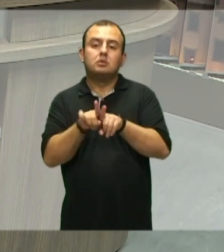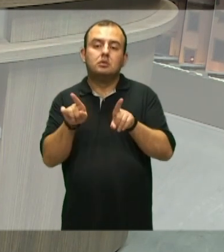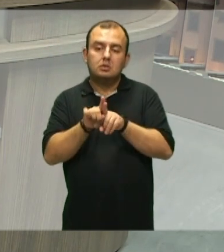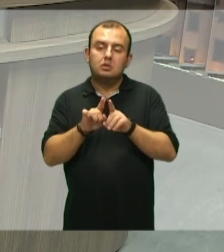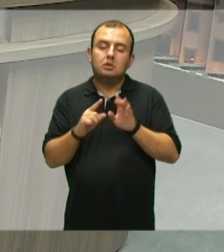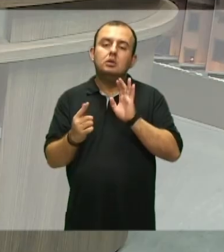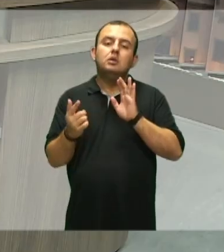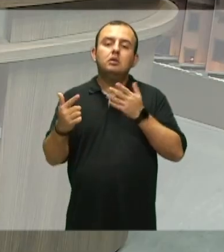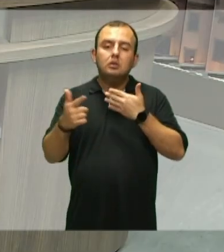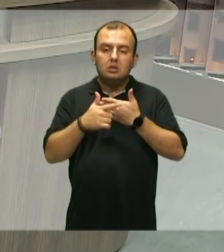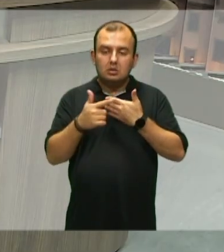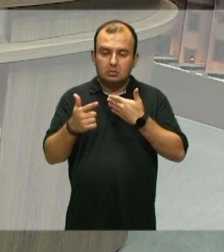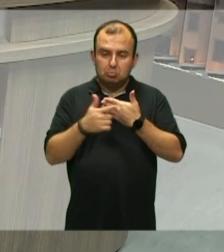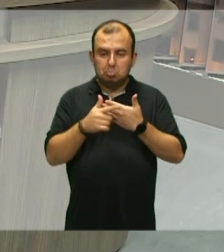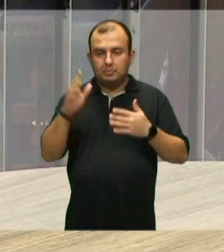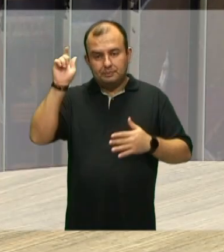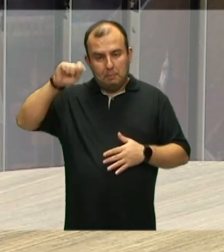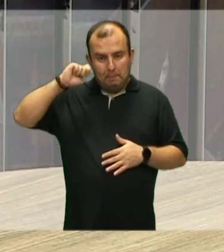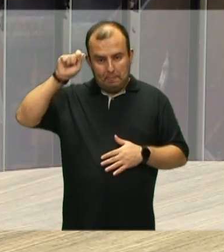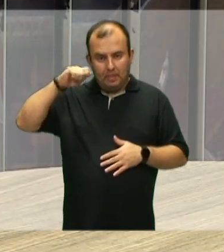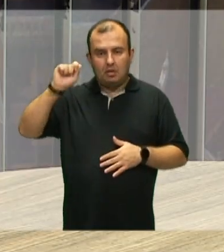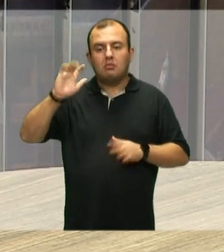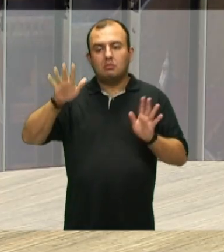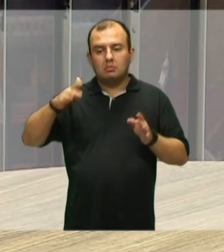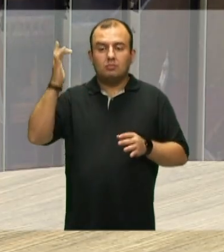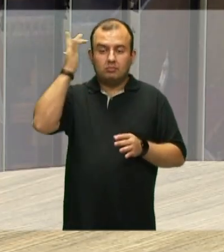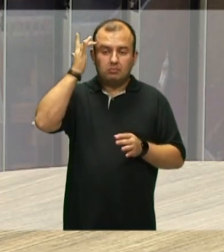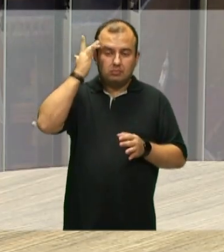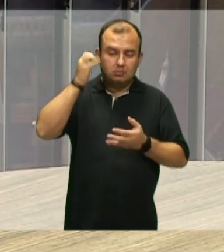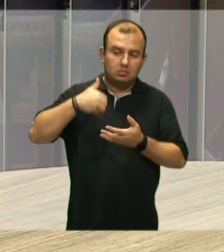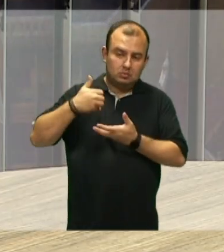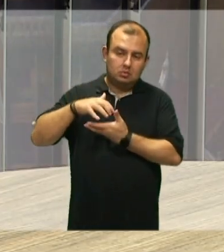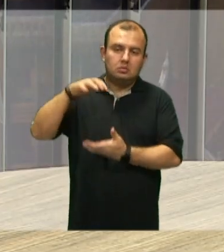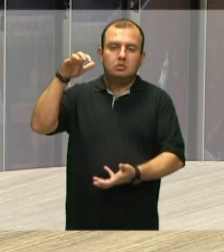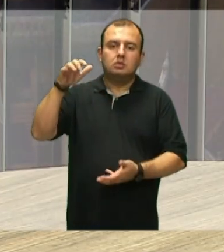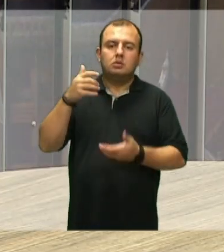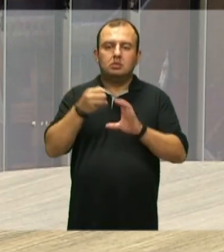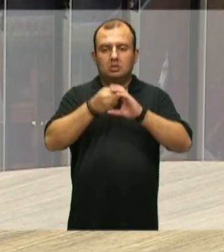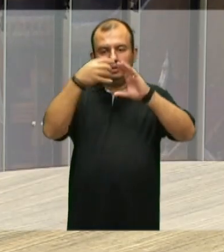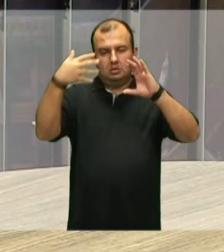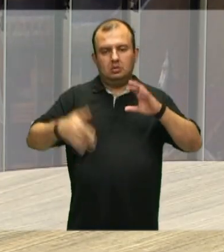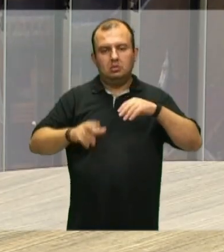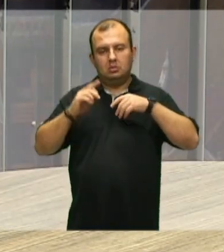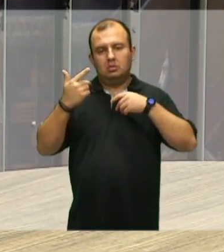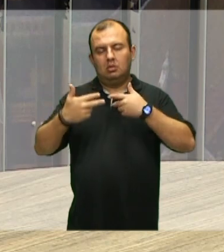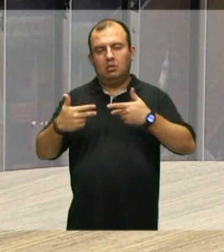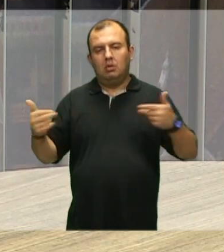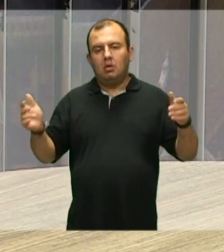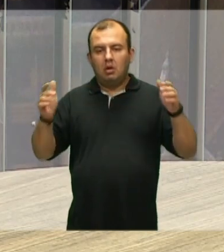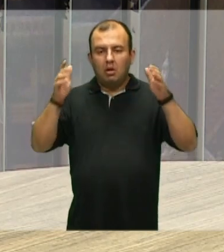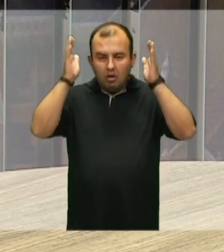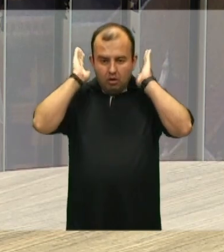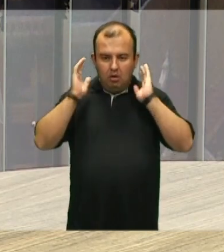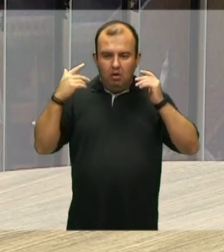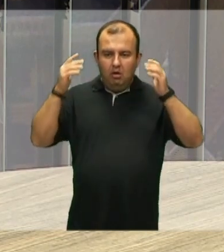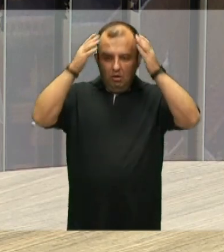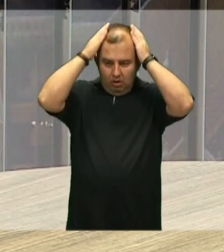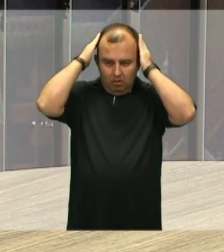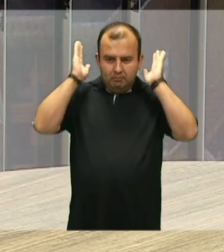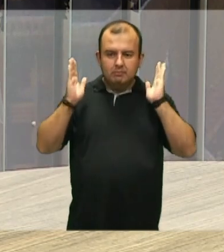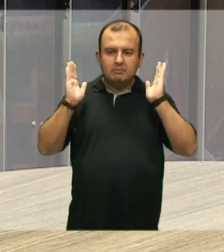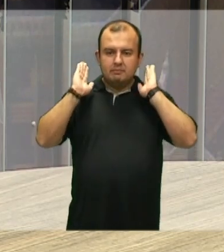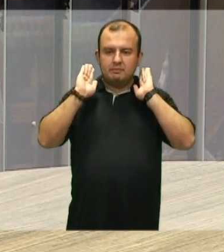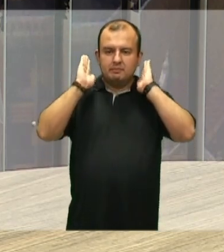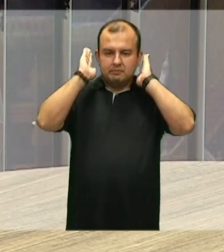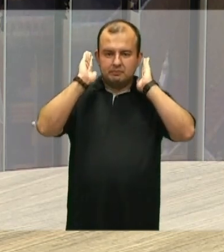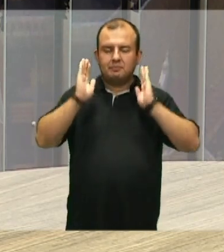figura dessa atriz, que já é madura também, né? Que tem outras características, que tem um cabelo curto,